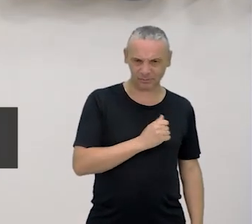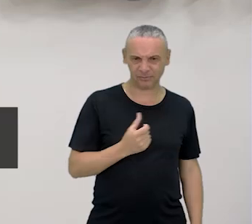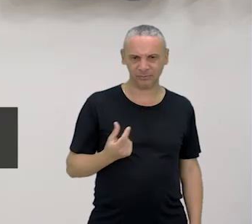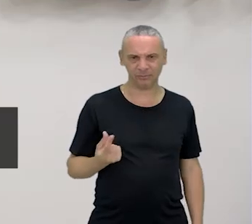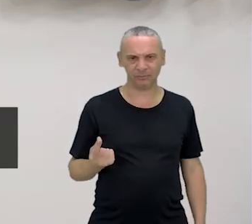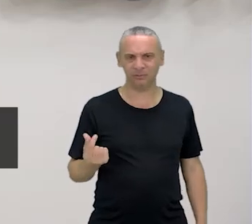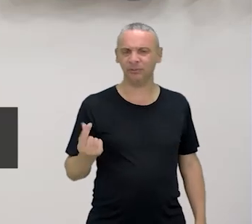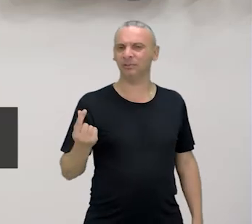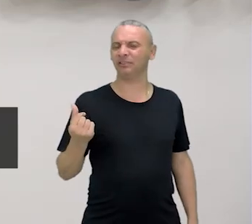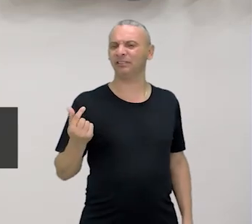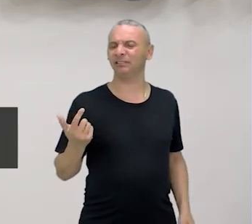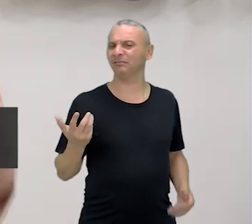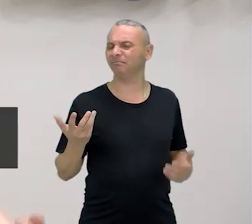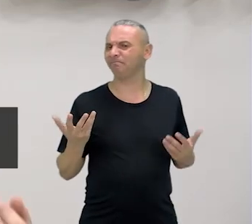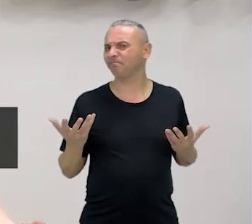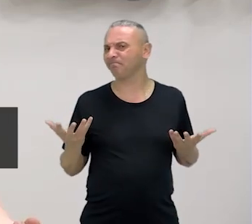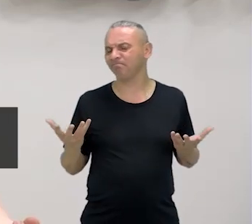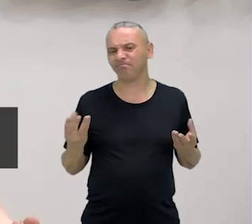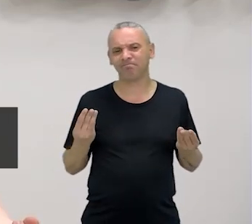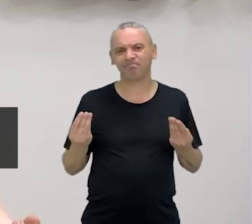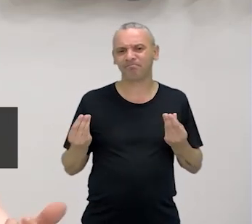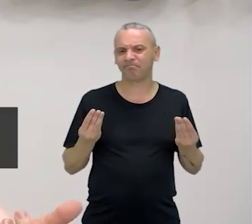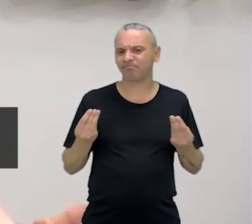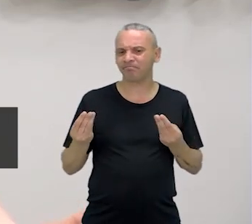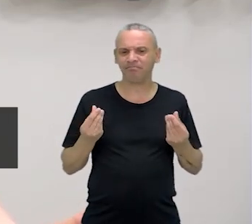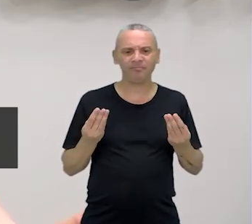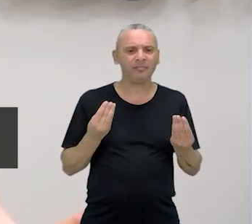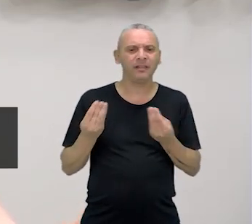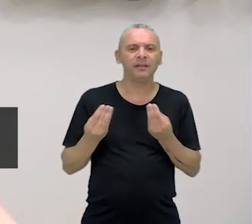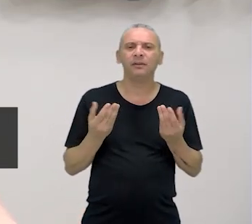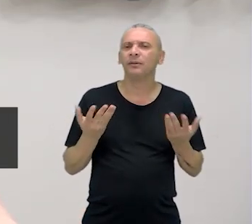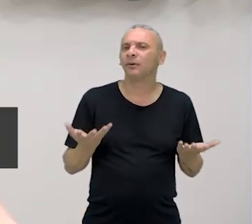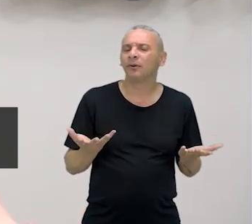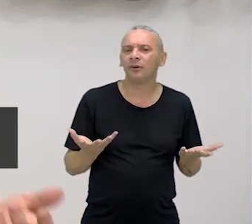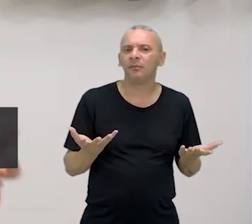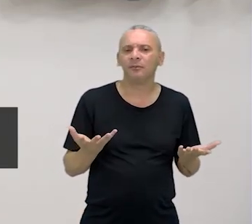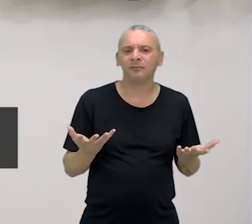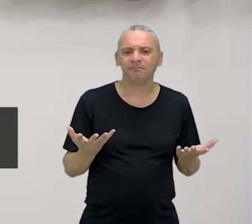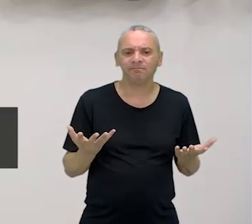tão precioso, tão assim, gritante na alma,